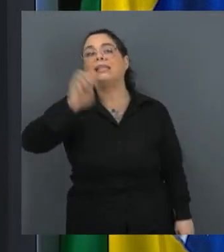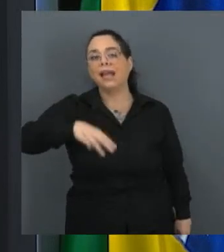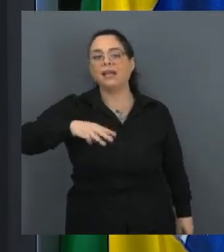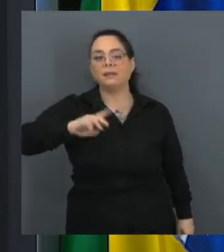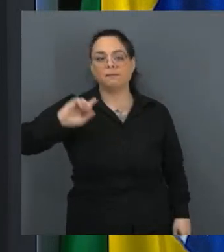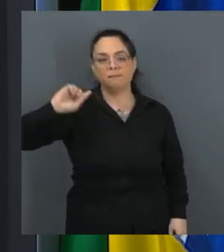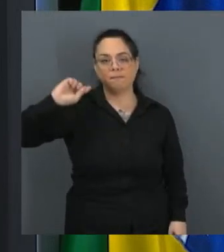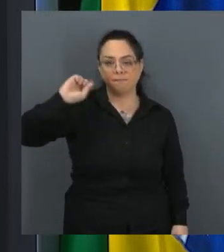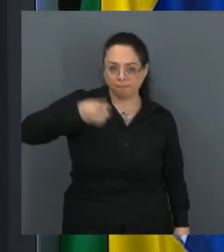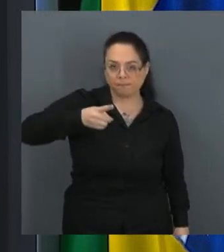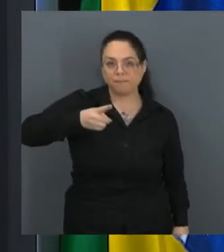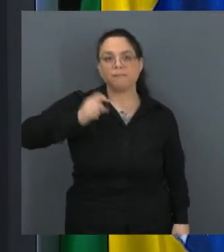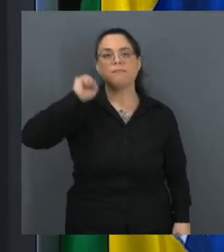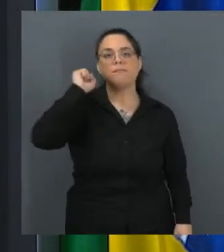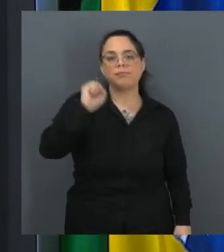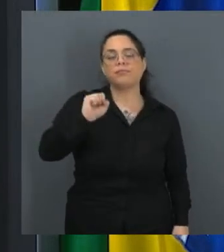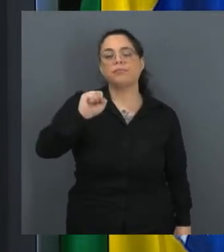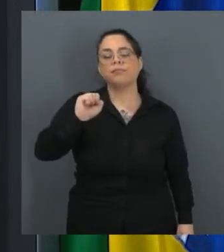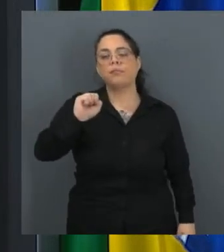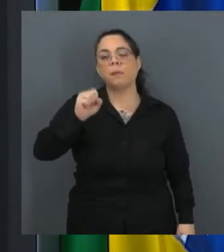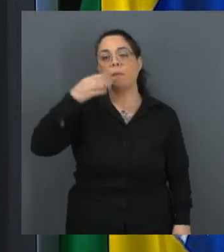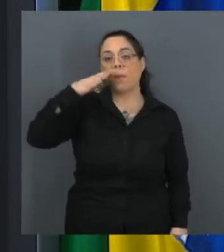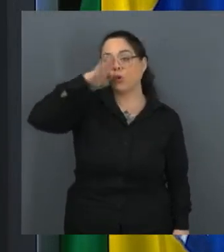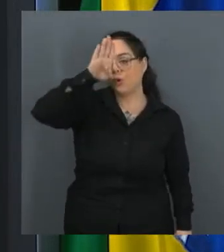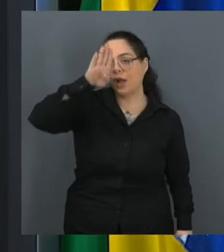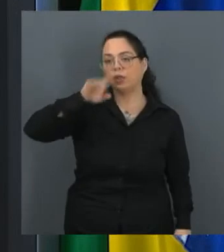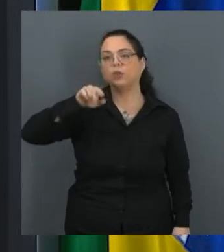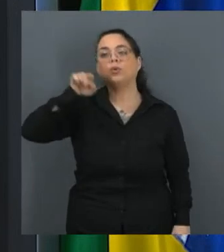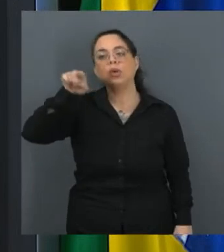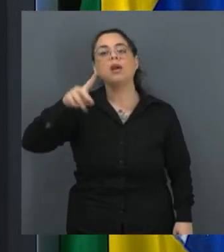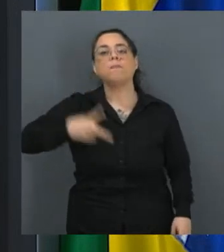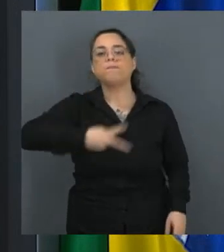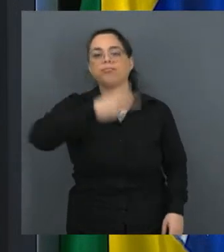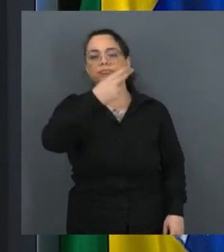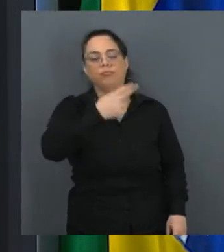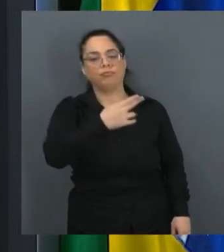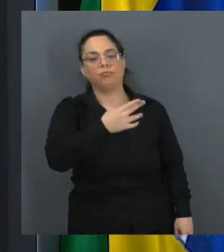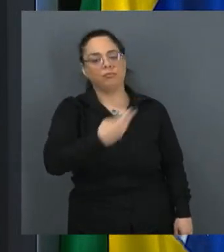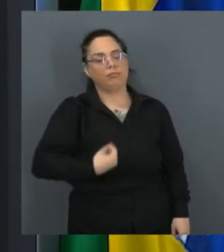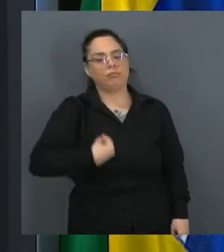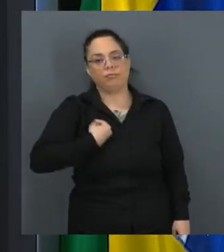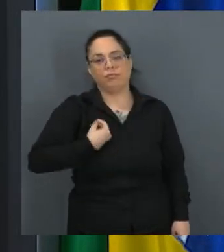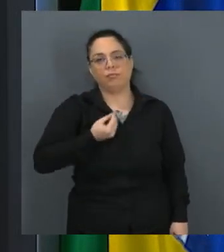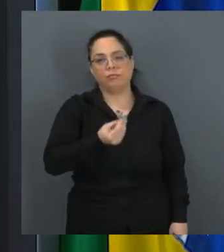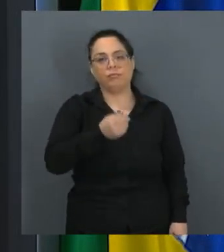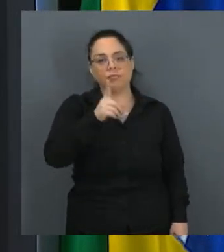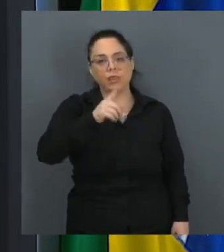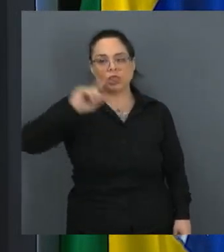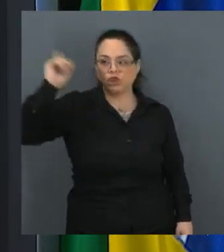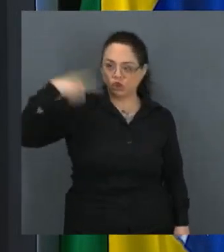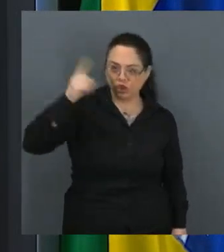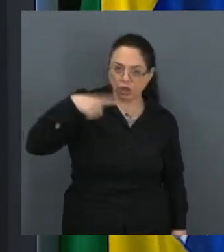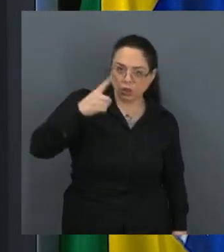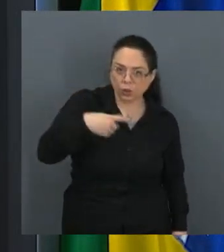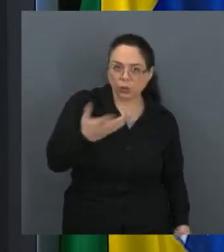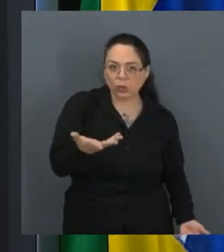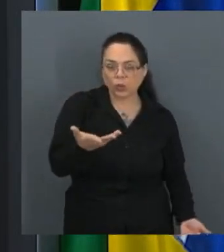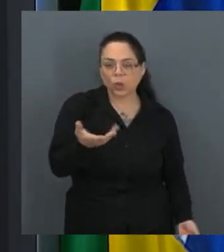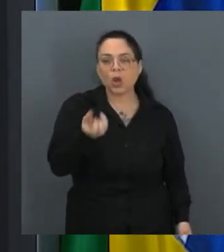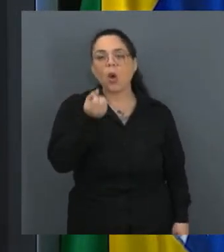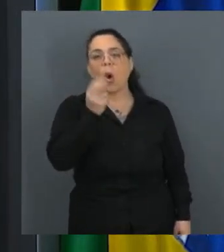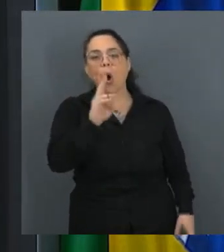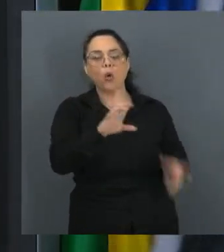mandou matar Jair Bolsonaro. Foi censurado previamente. Isso é ditadura ou isso é coisa